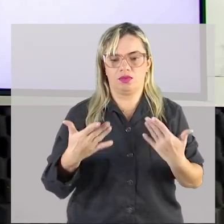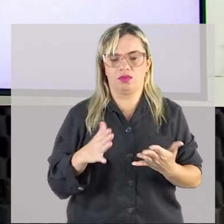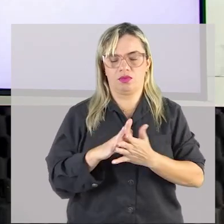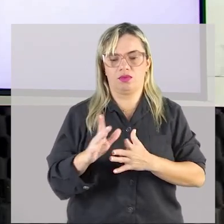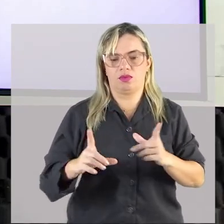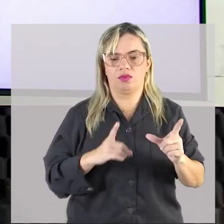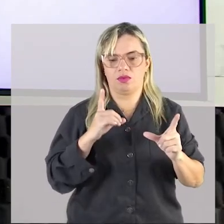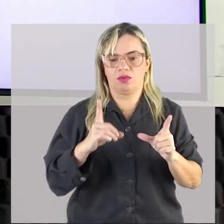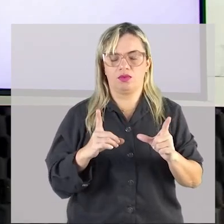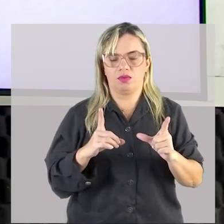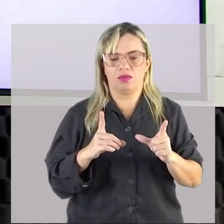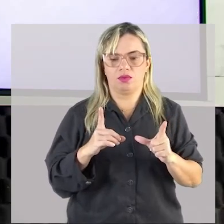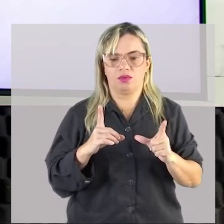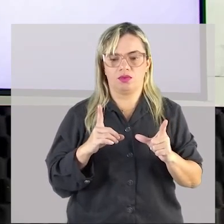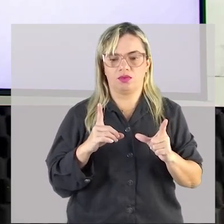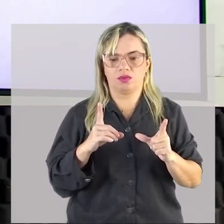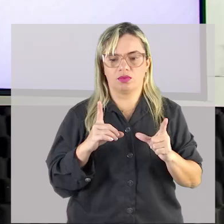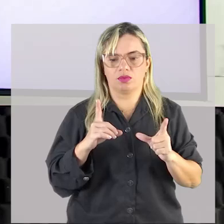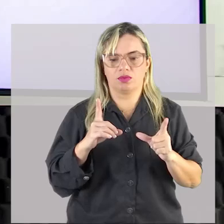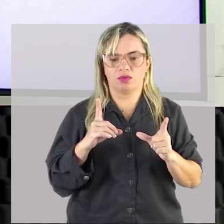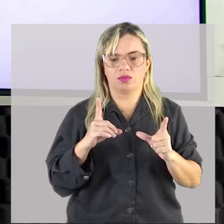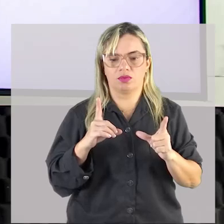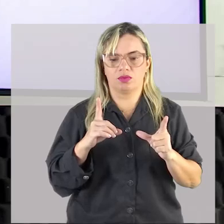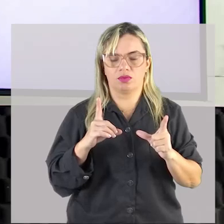fora. População, organismo,